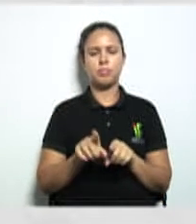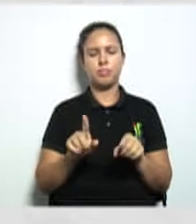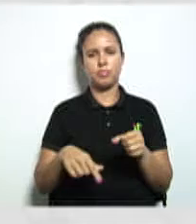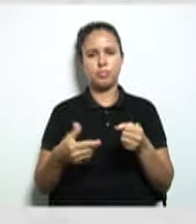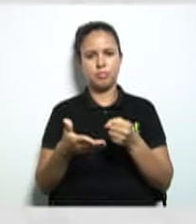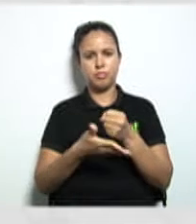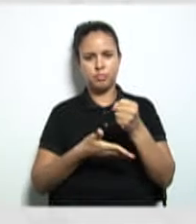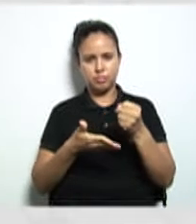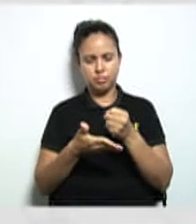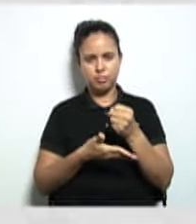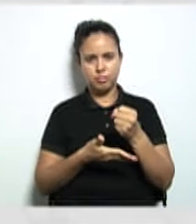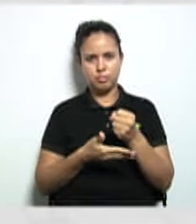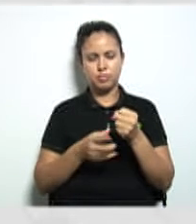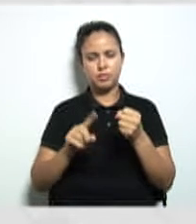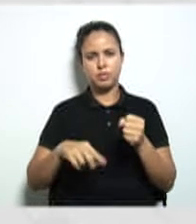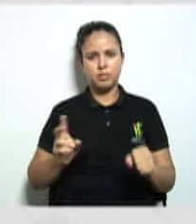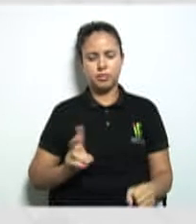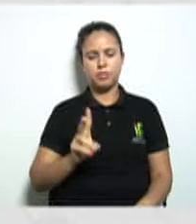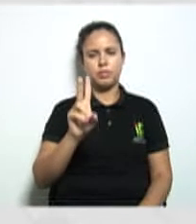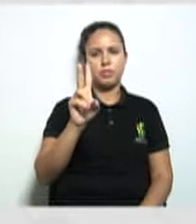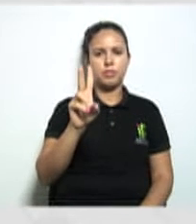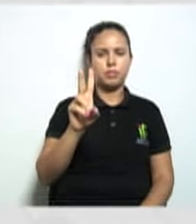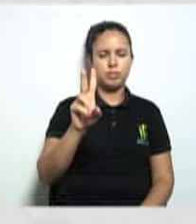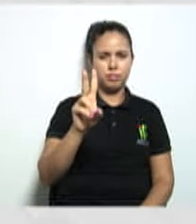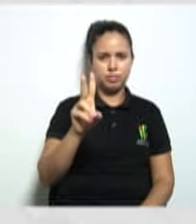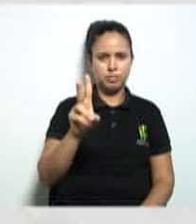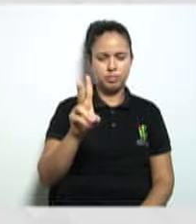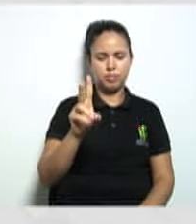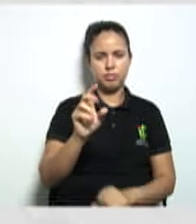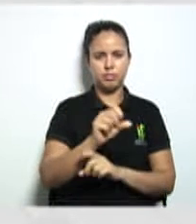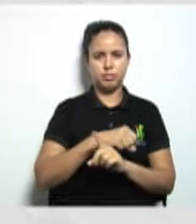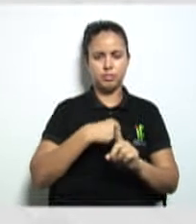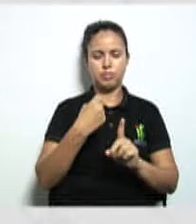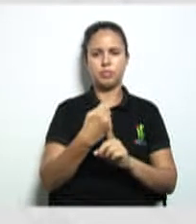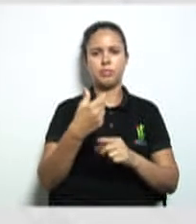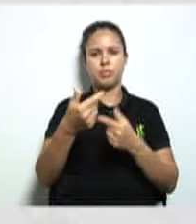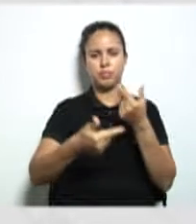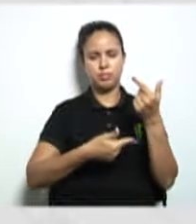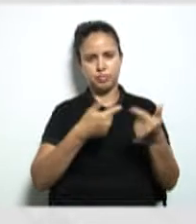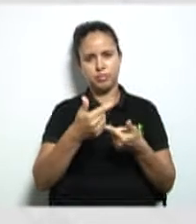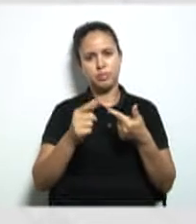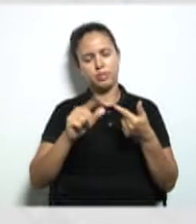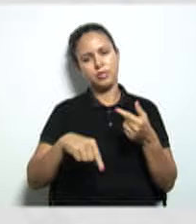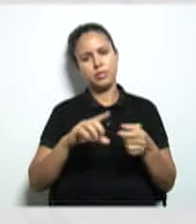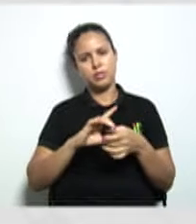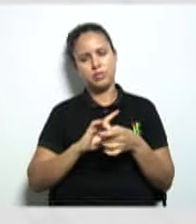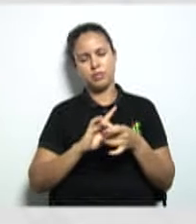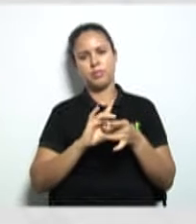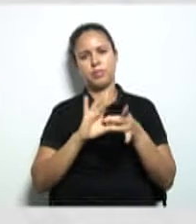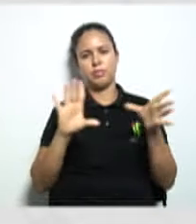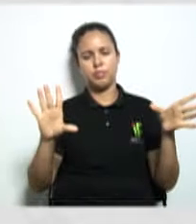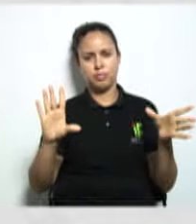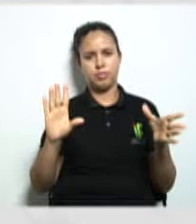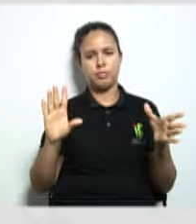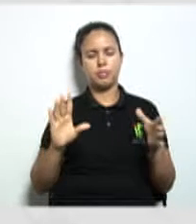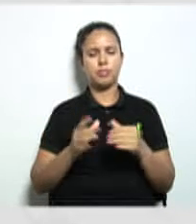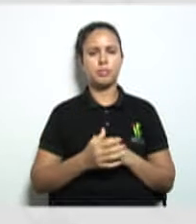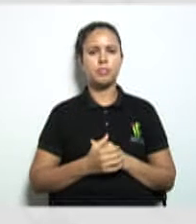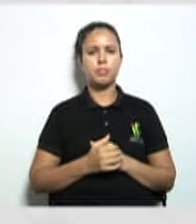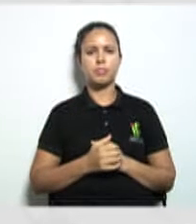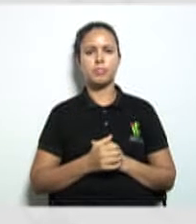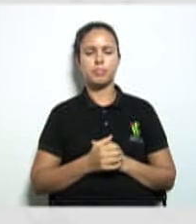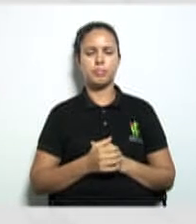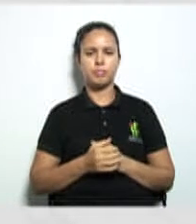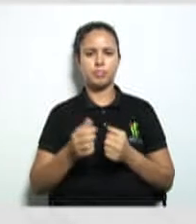Os valores sociais do trabalho é de livre iniciativa. Não é isso? Então, ele está falando sobre essa